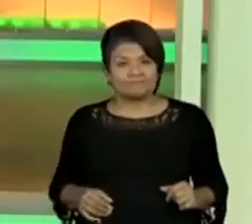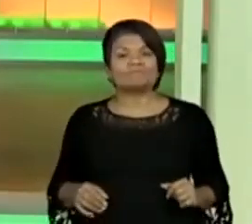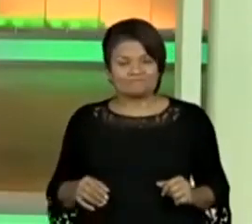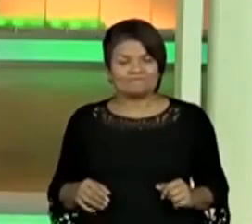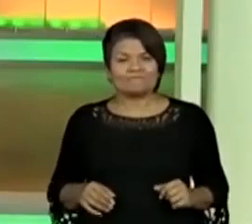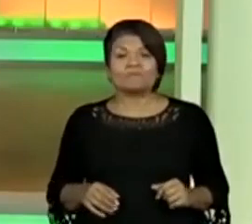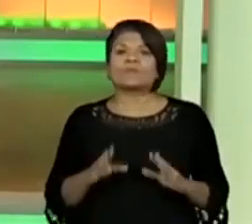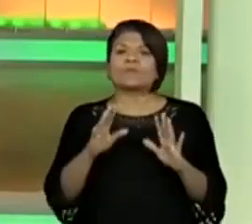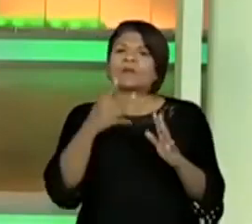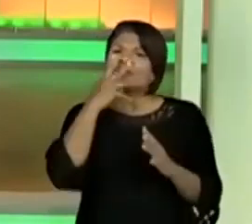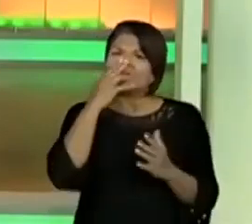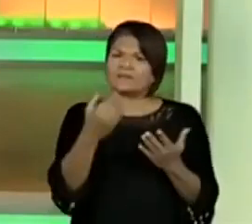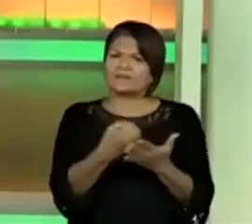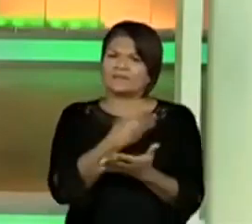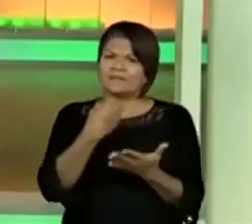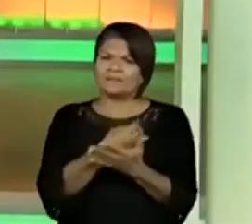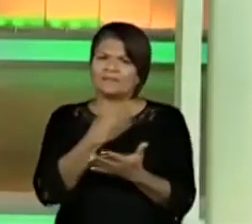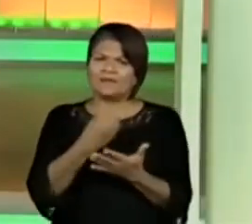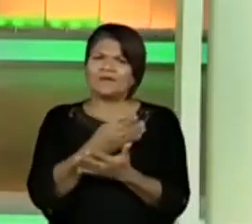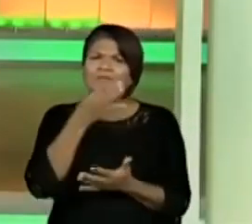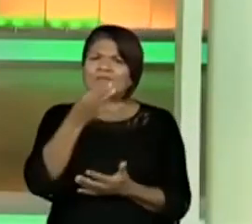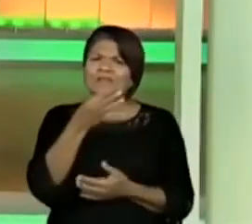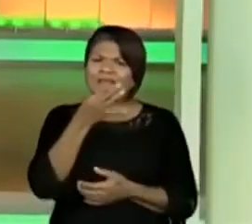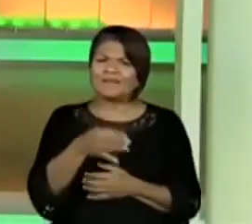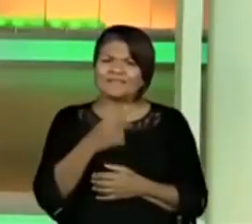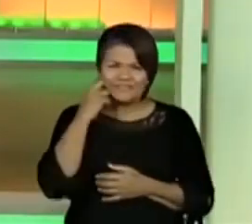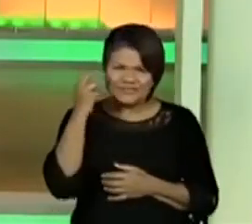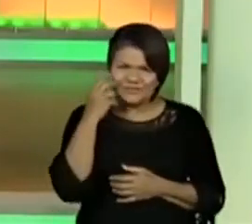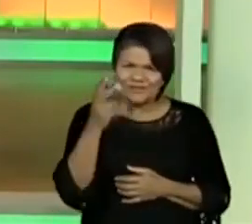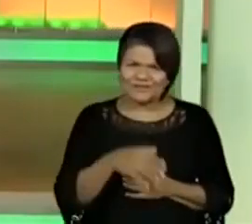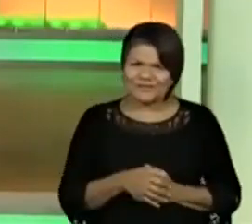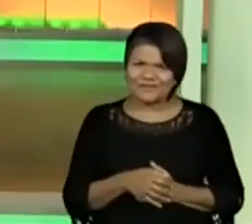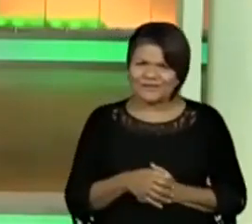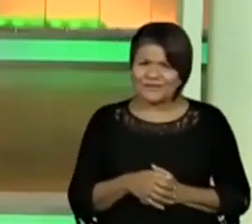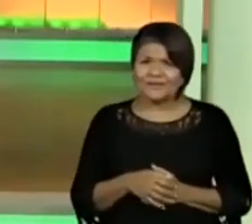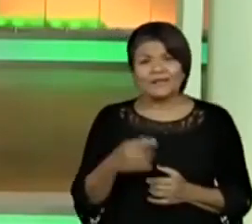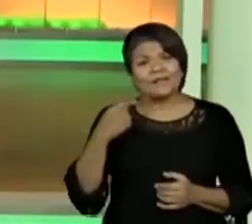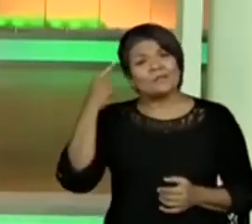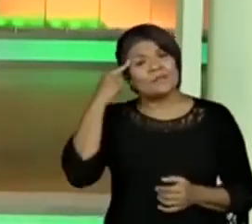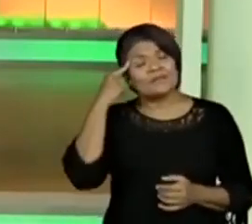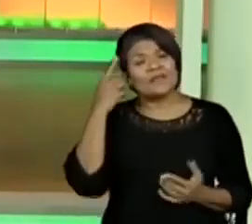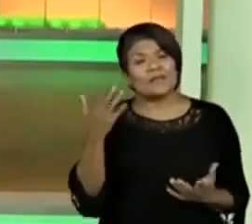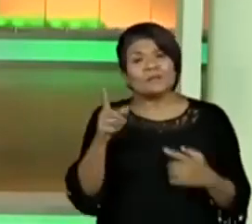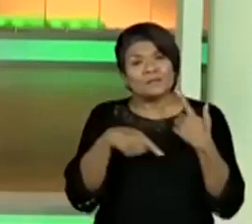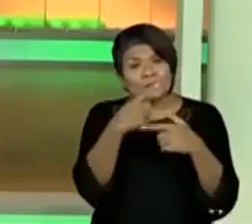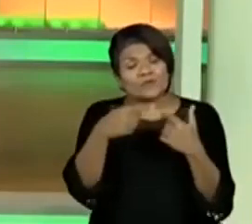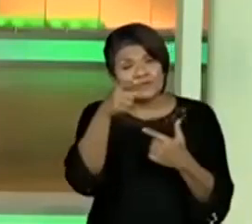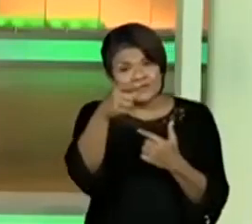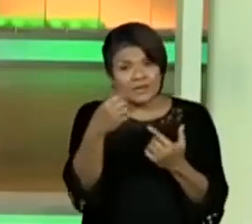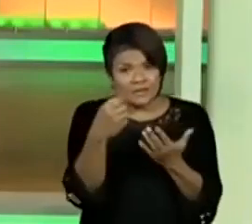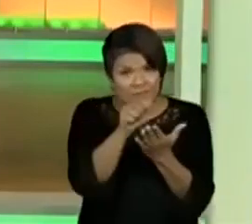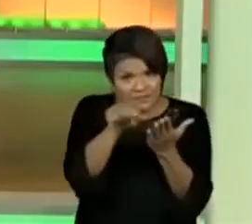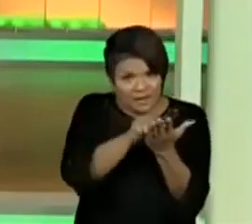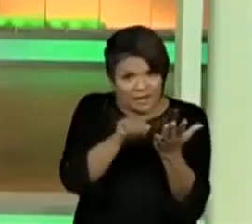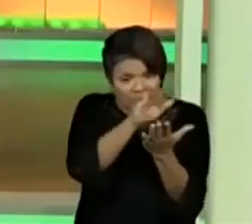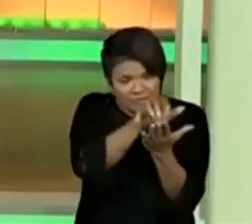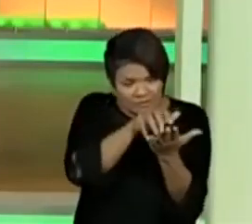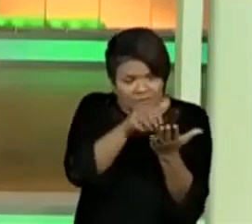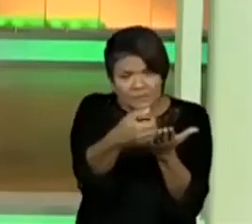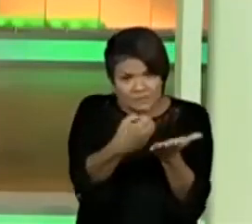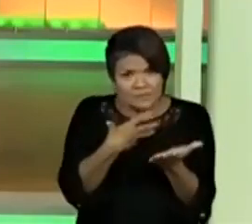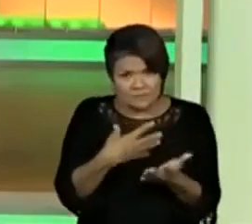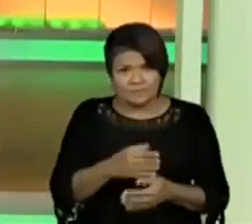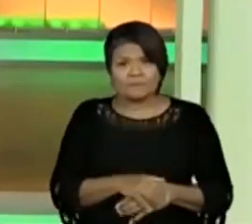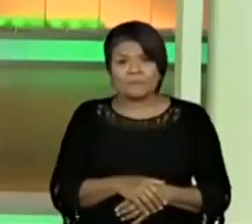parece que vocês estão meio tímidos para escrever opinião. Eu até pensei no mural para vocês escreverem depois para a professora. Pense aí qual é a